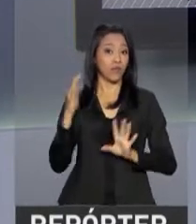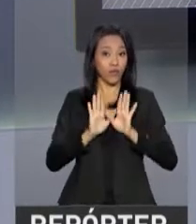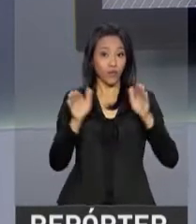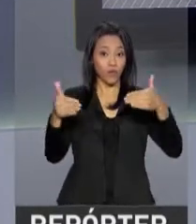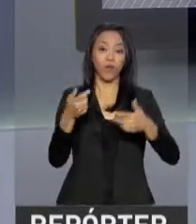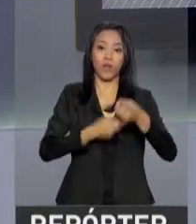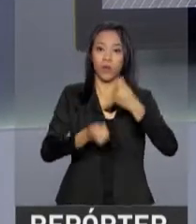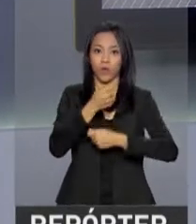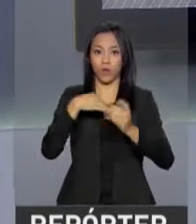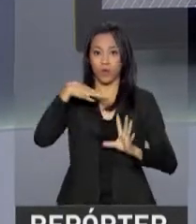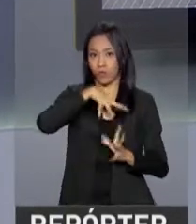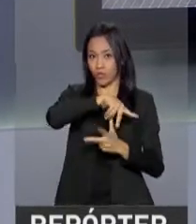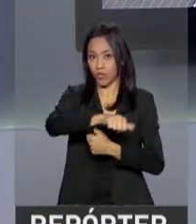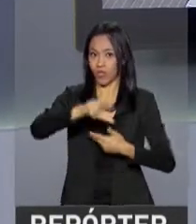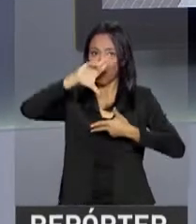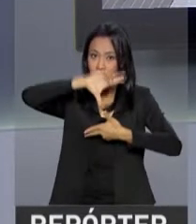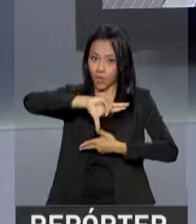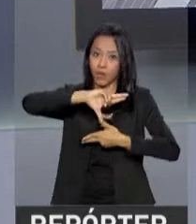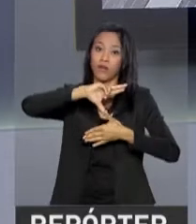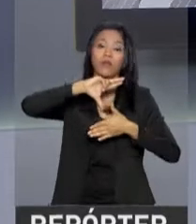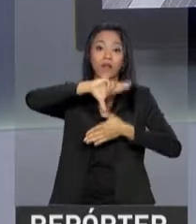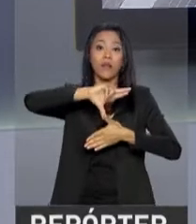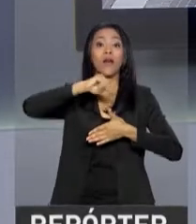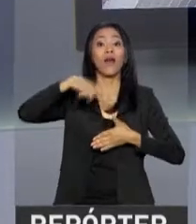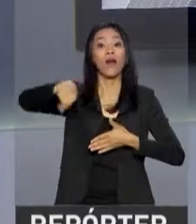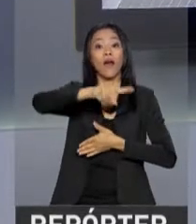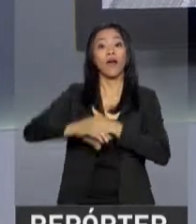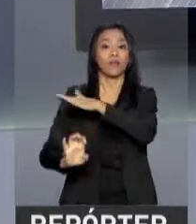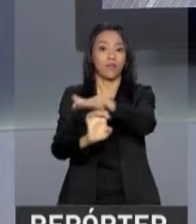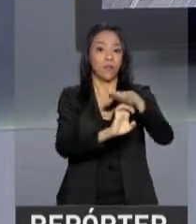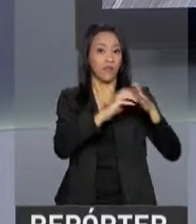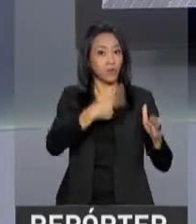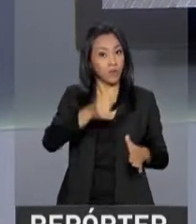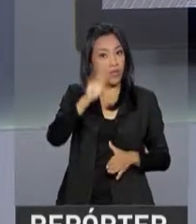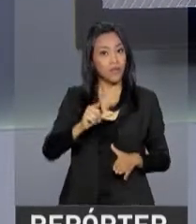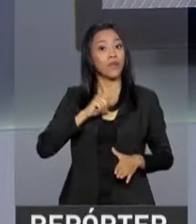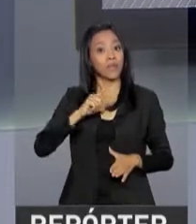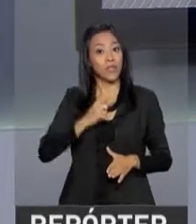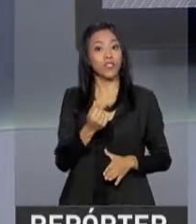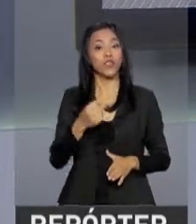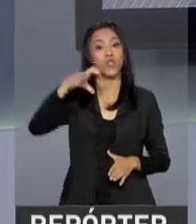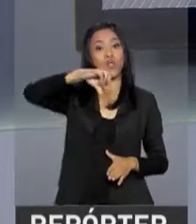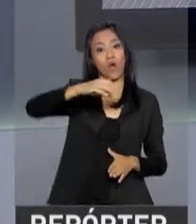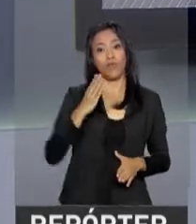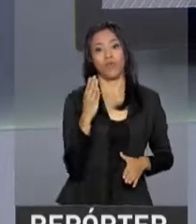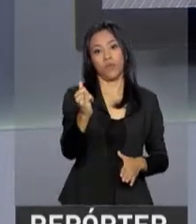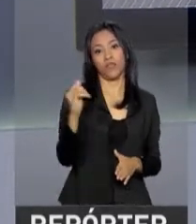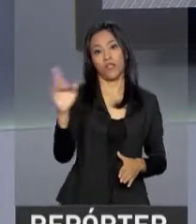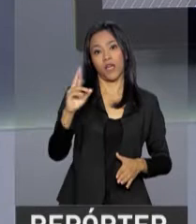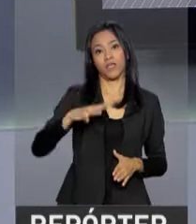mundial para a américa latina as empresas brasileiras terão à disposição nove bilhões de reais para linhas de